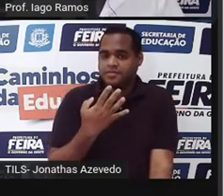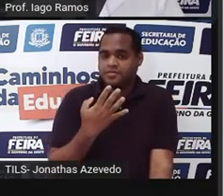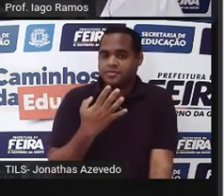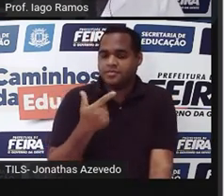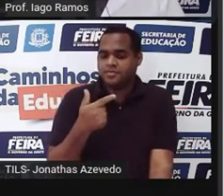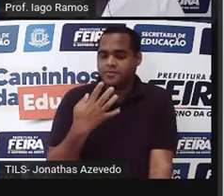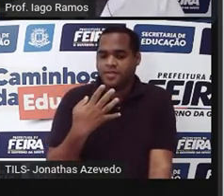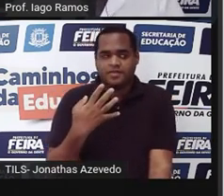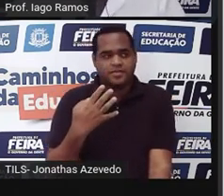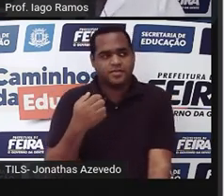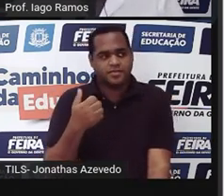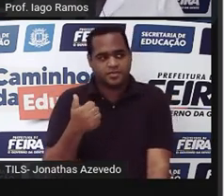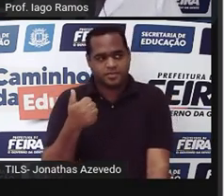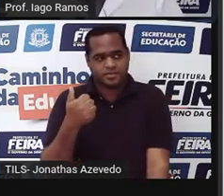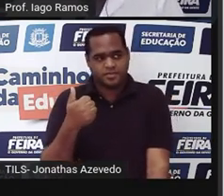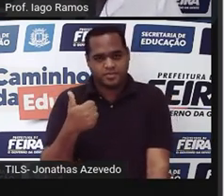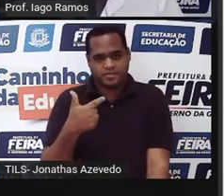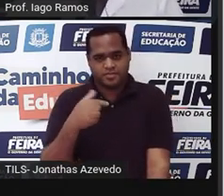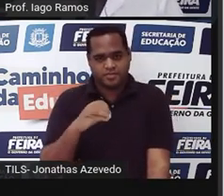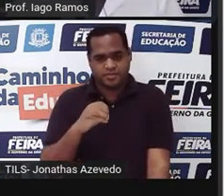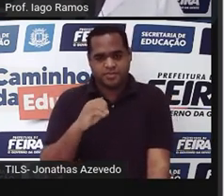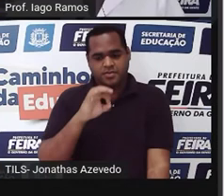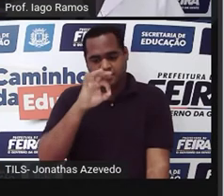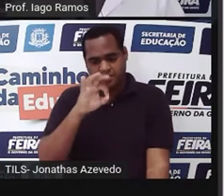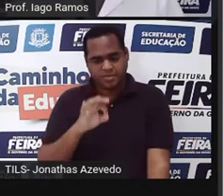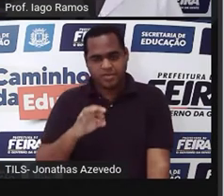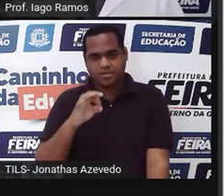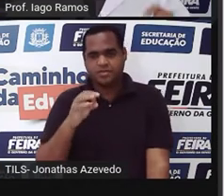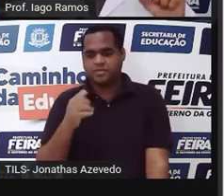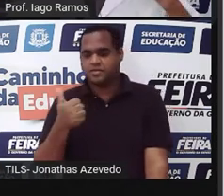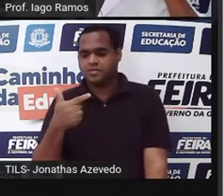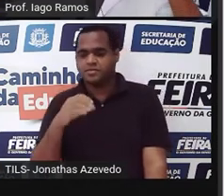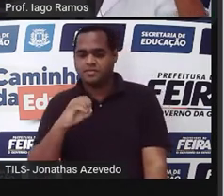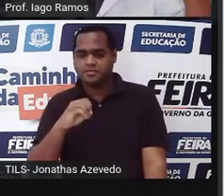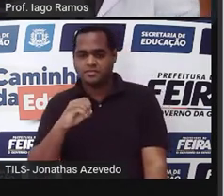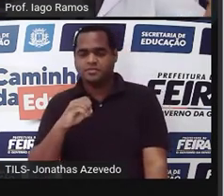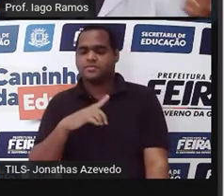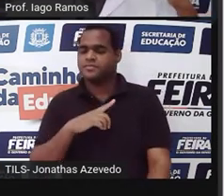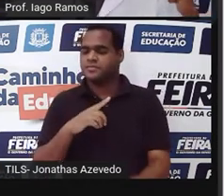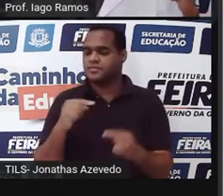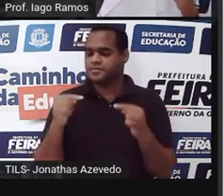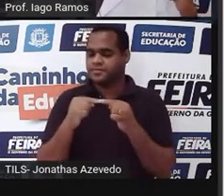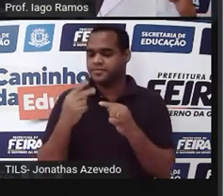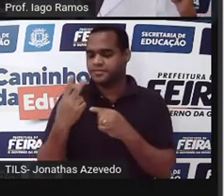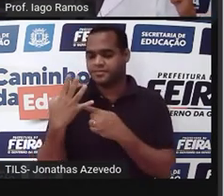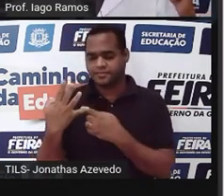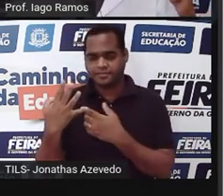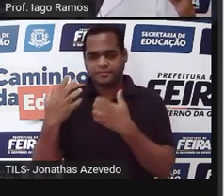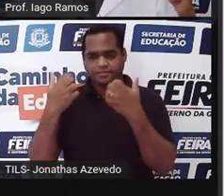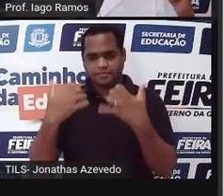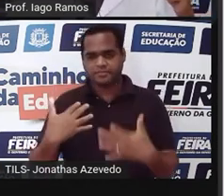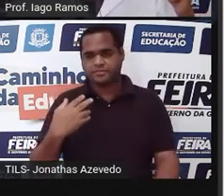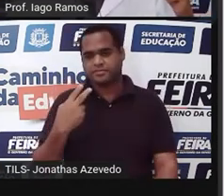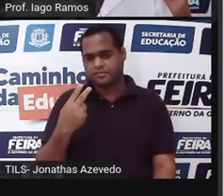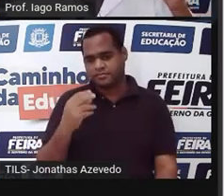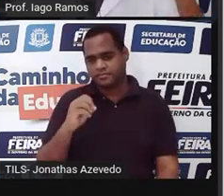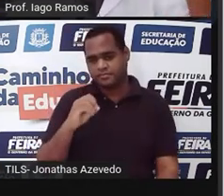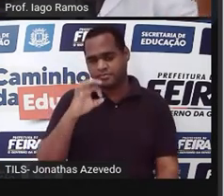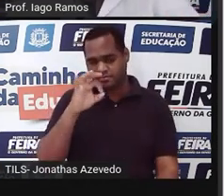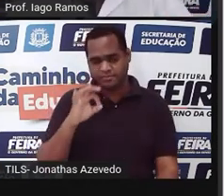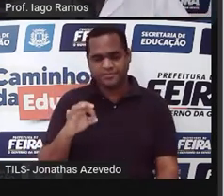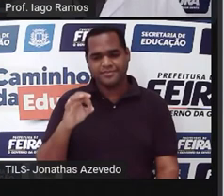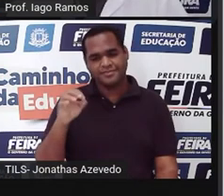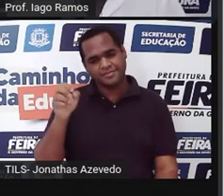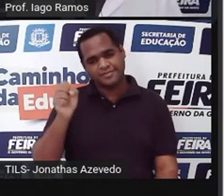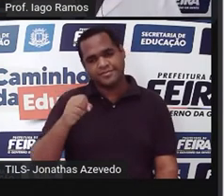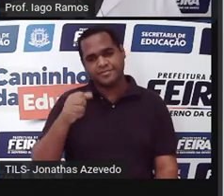ao Vinte por cento de 120 é 24 Mas é uma acréscimo de vinte por cento Então vai